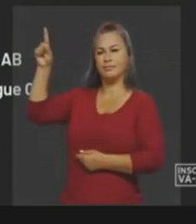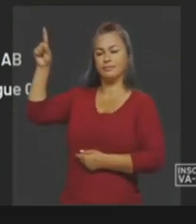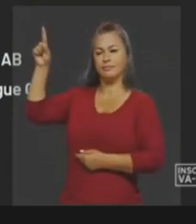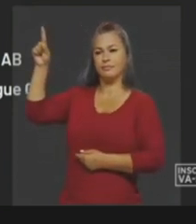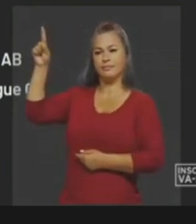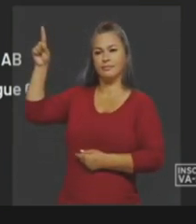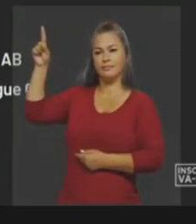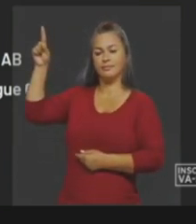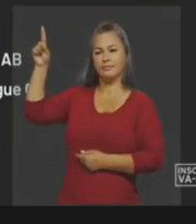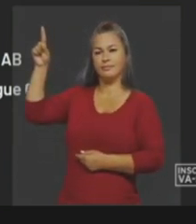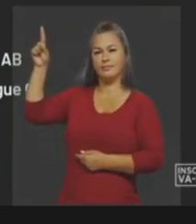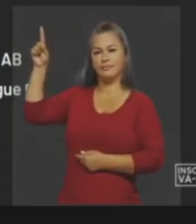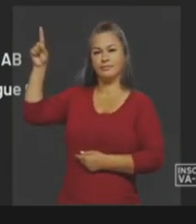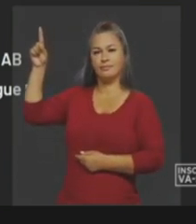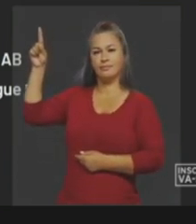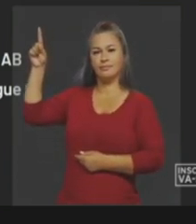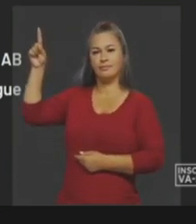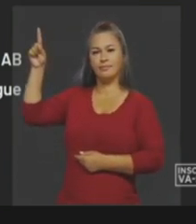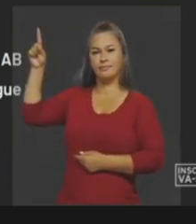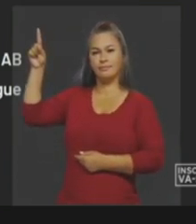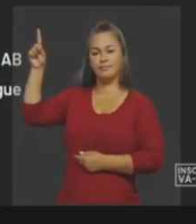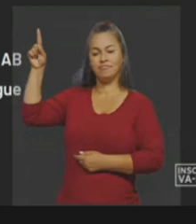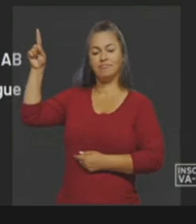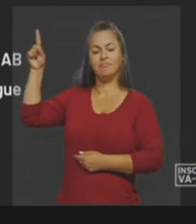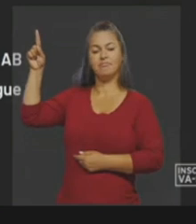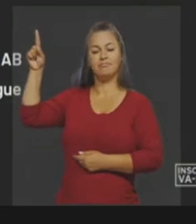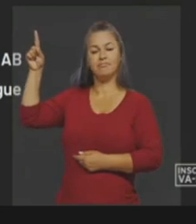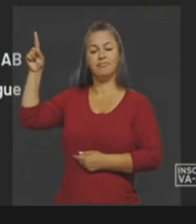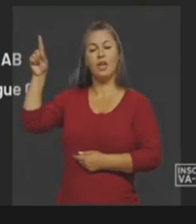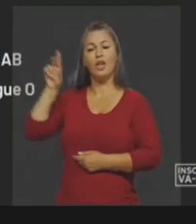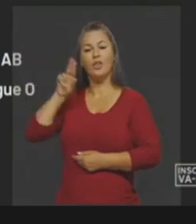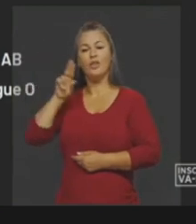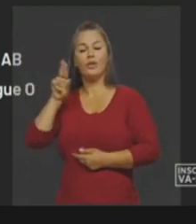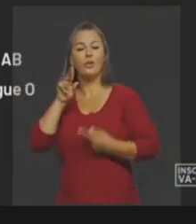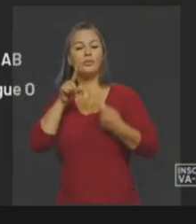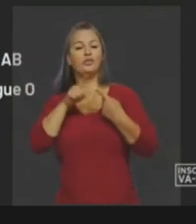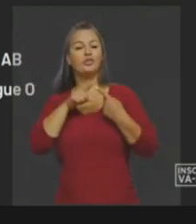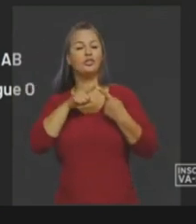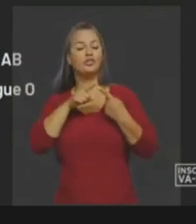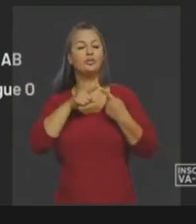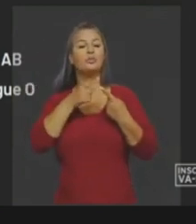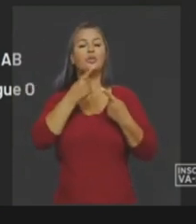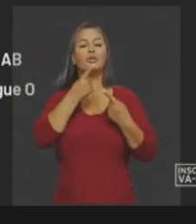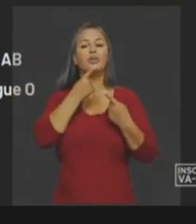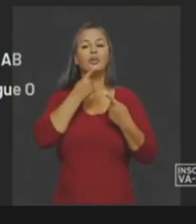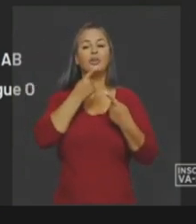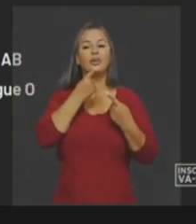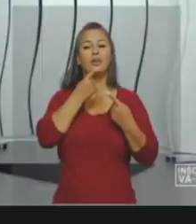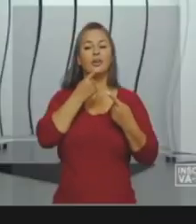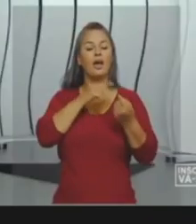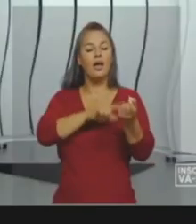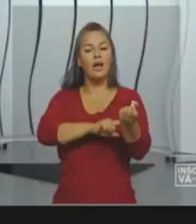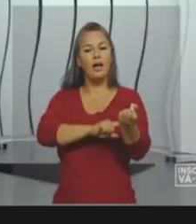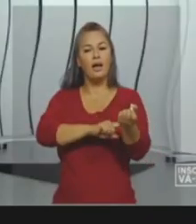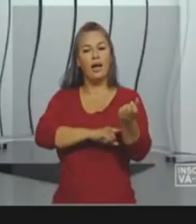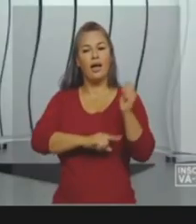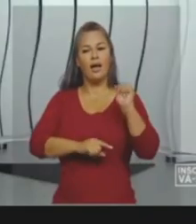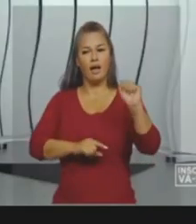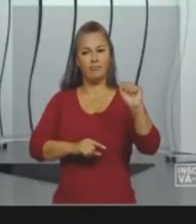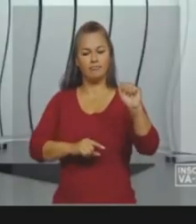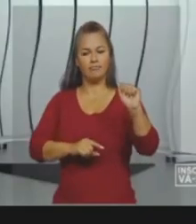na sua superfície vão gerar o sangue do tipo A. Então, a pessoa que tem o sangue do tipo A, ela